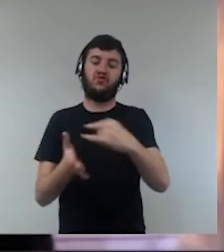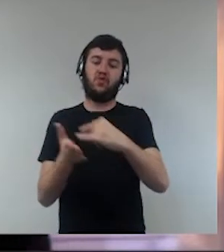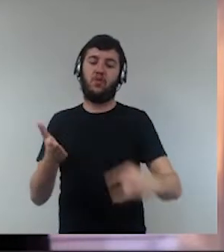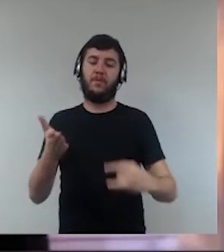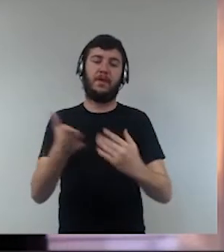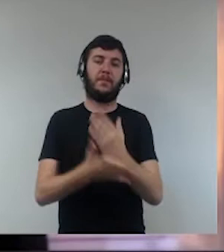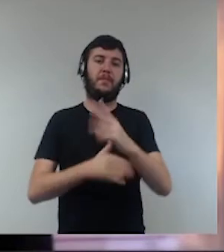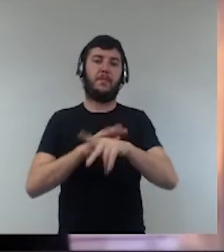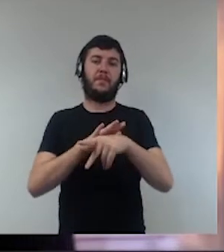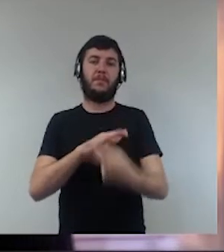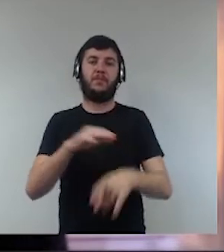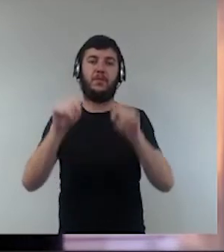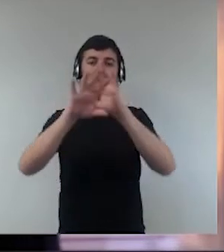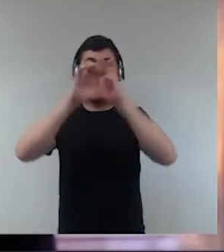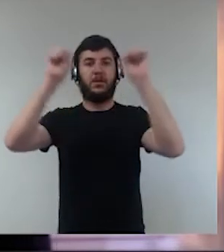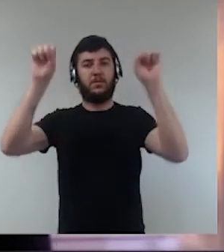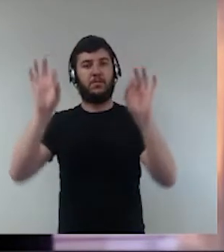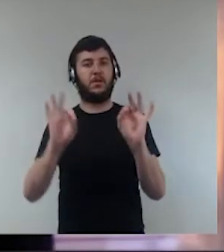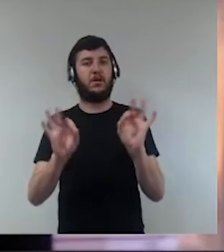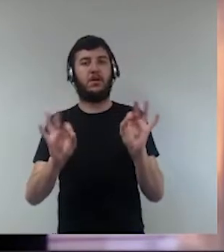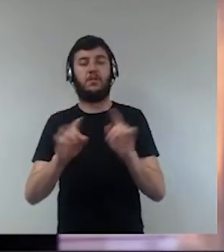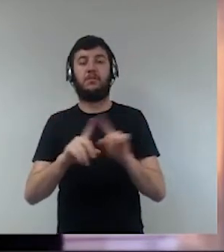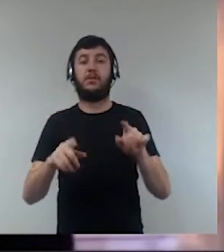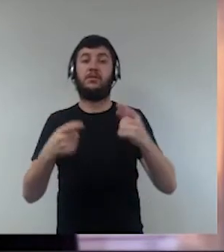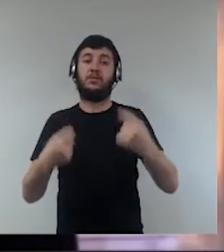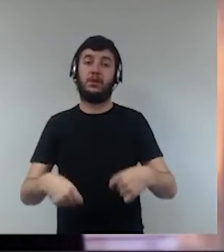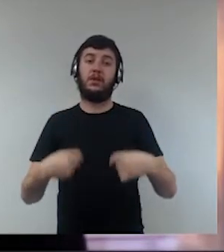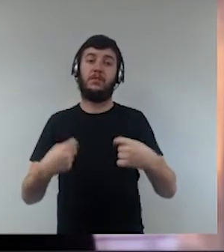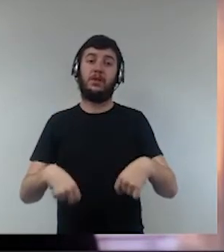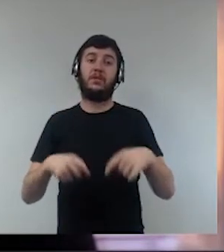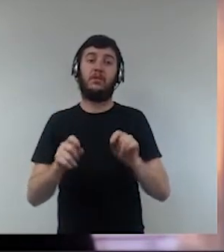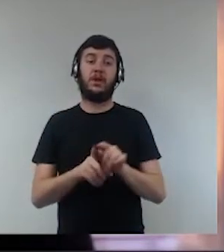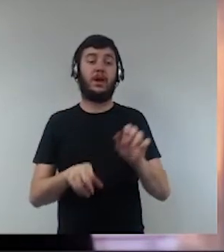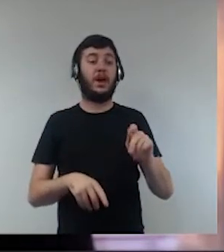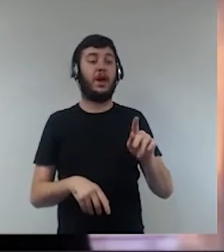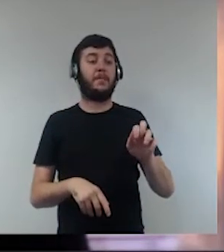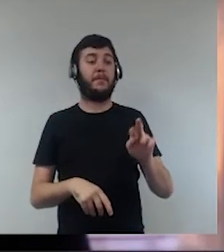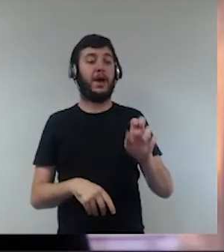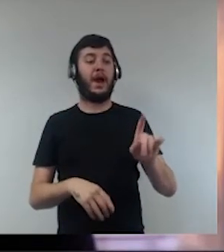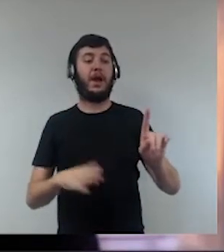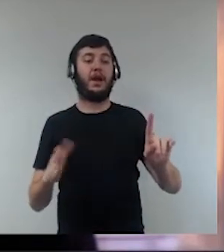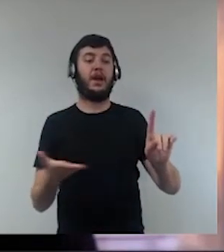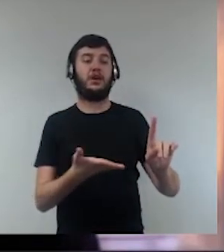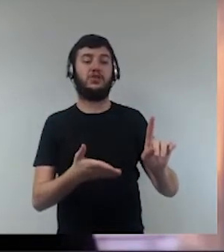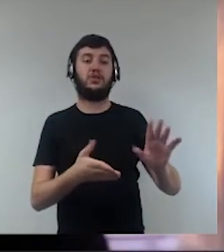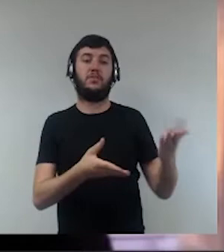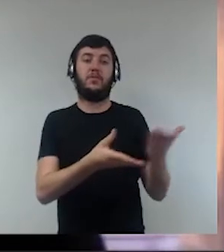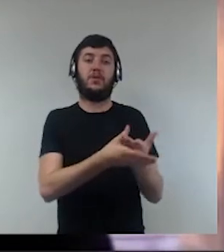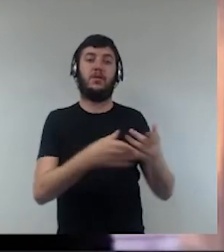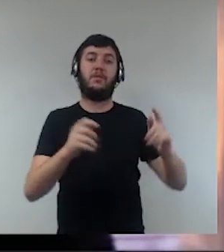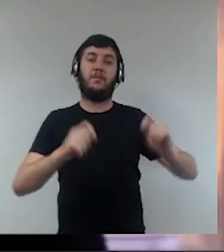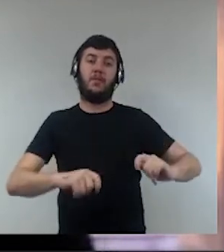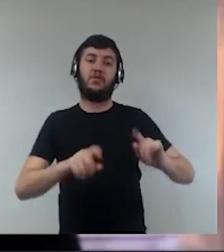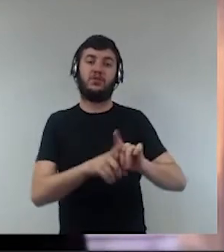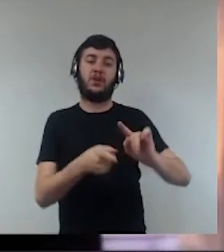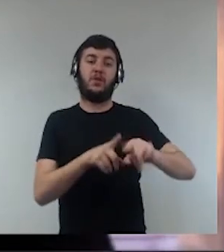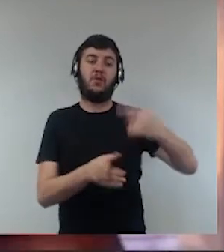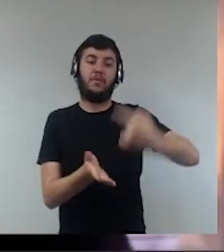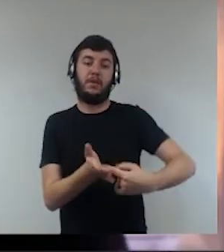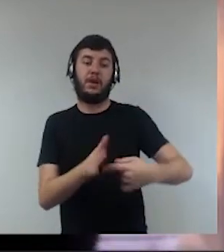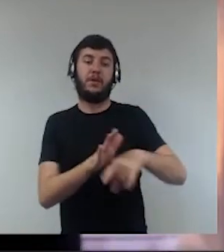As partes podem, por meio de um negócio processual, até por meio de um negócio processual contratual, feito antes do